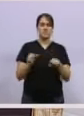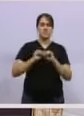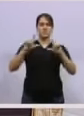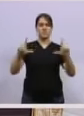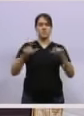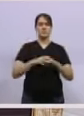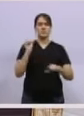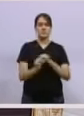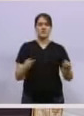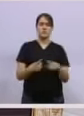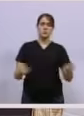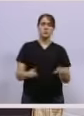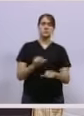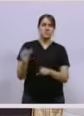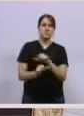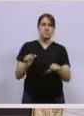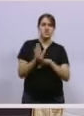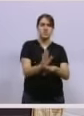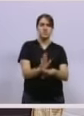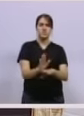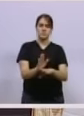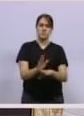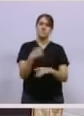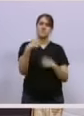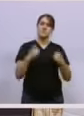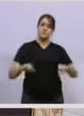Vira caridade? Transforma a sua dor?